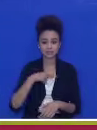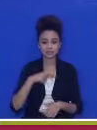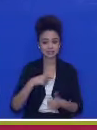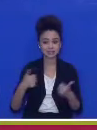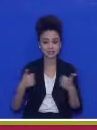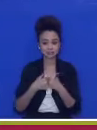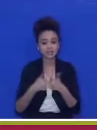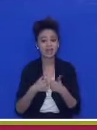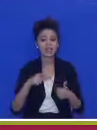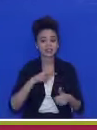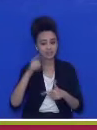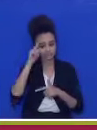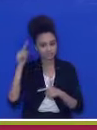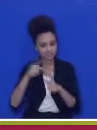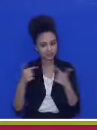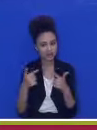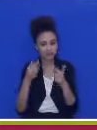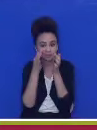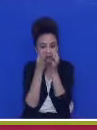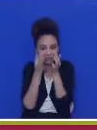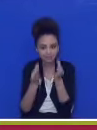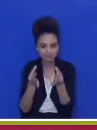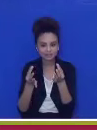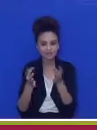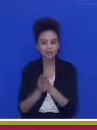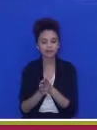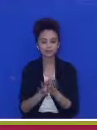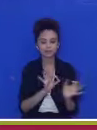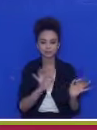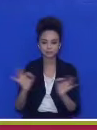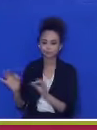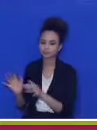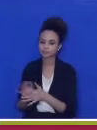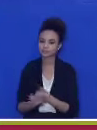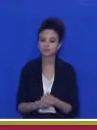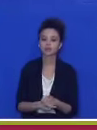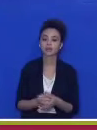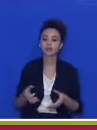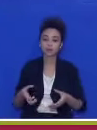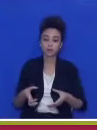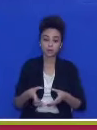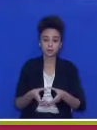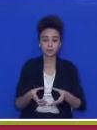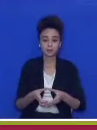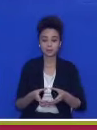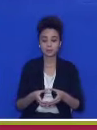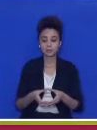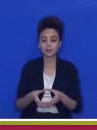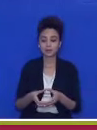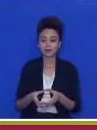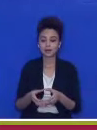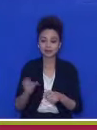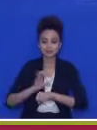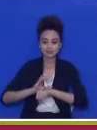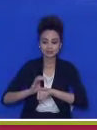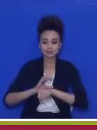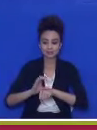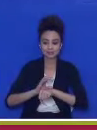Time Mania, tem Dia de Sorte, hein? Fique atento à nossa transmissão. Bola cinza número 18. Cinza